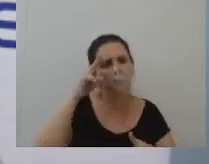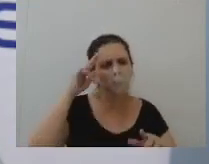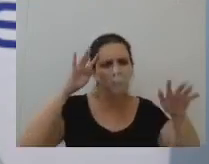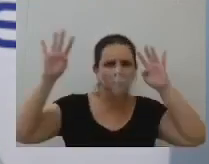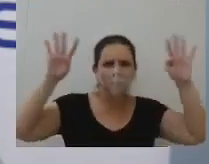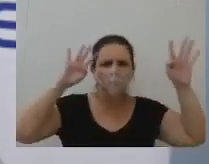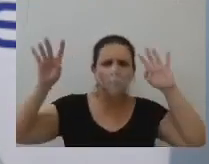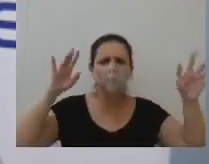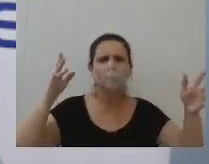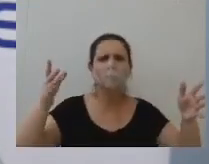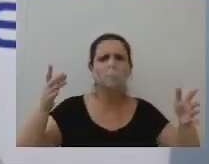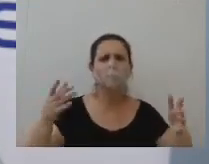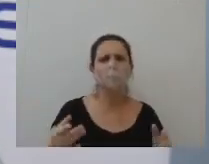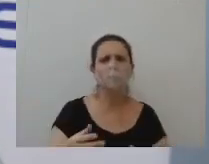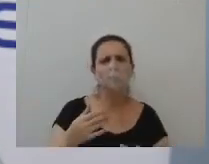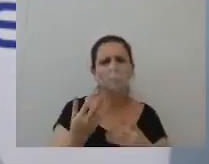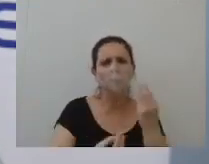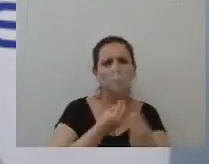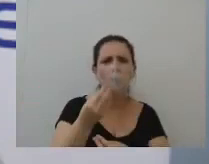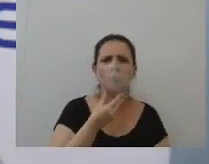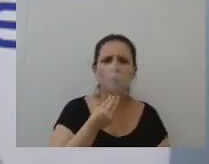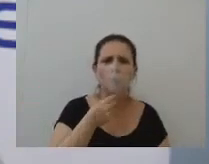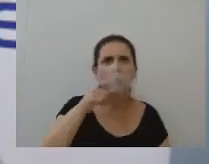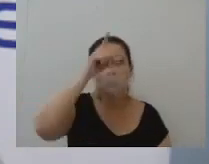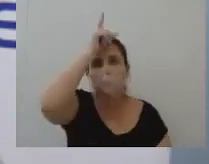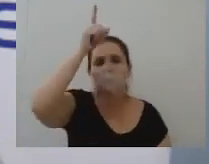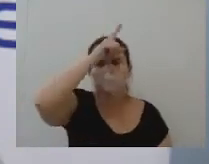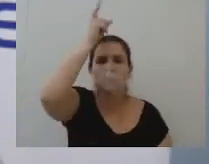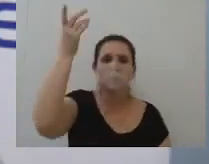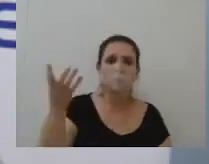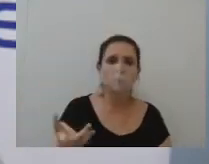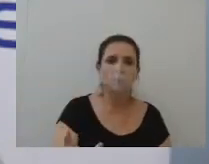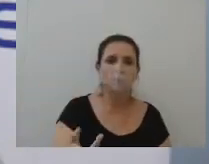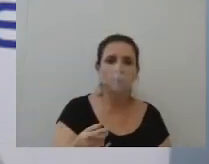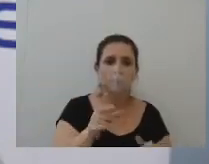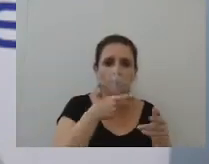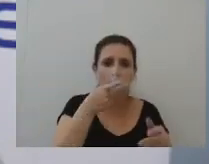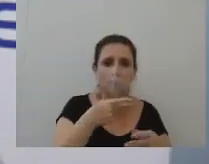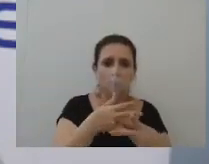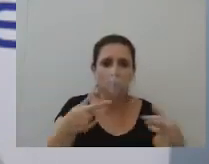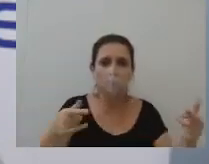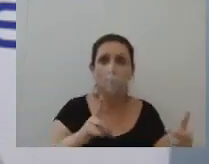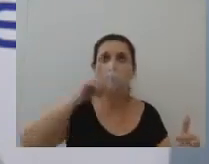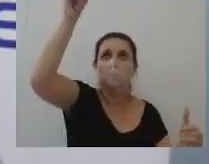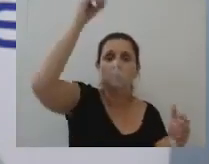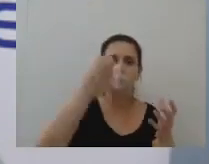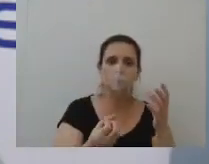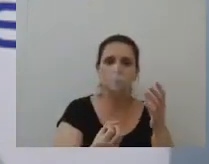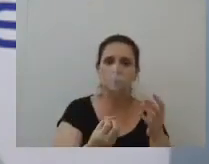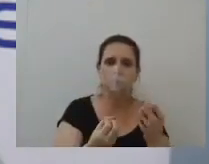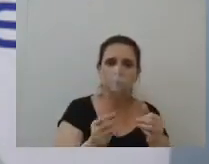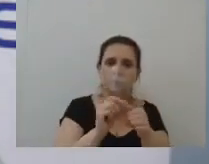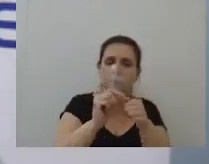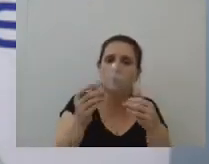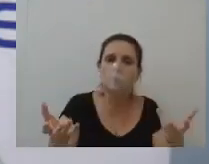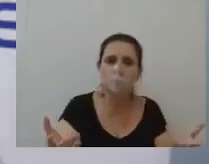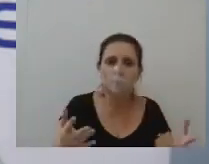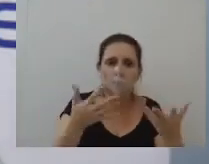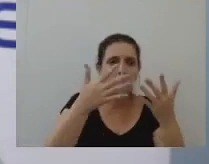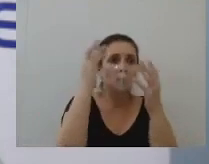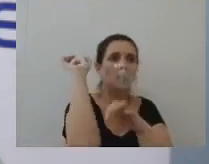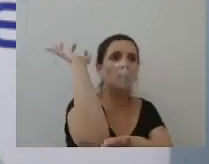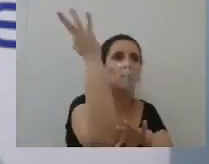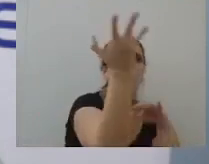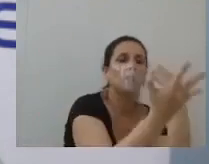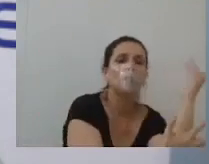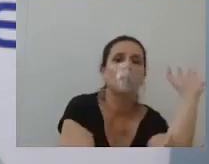É a maneira que o homem inventou para falar das coisas que Deus criou. A natureza ela tem vida própria. E o que a gente faz